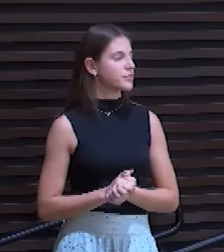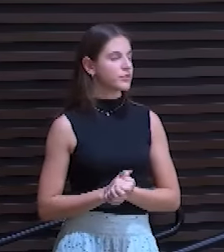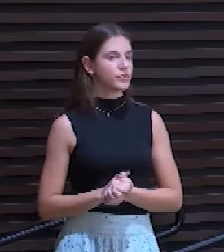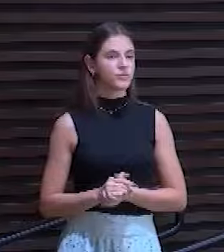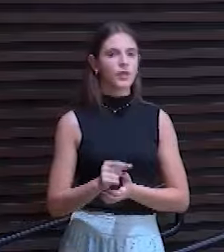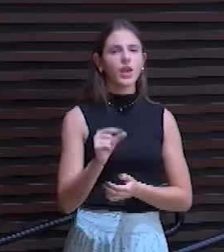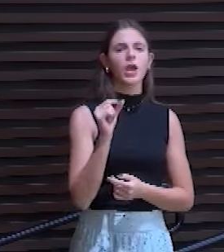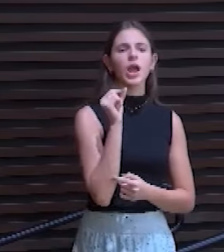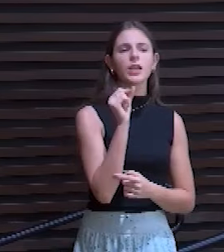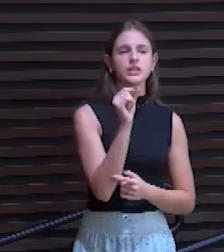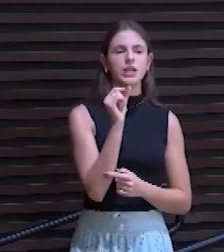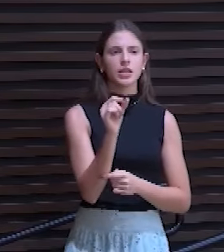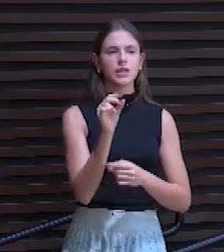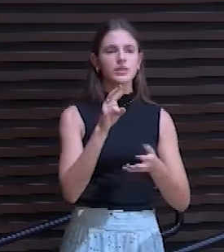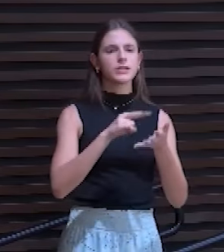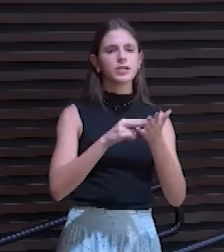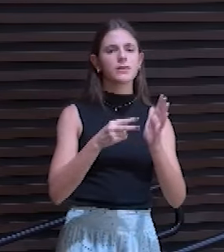pai embaixador?